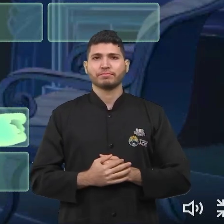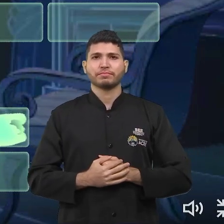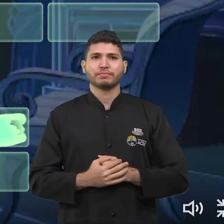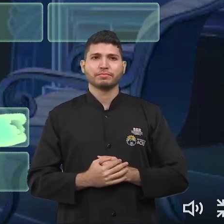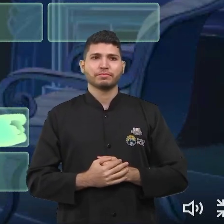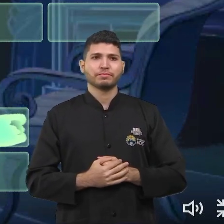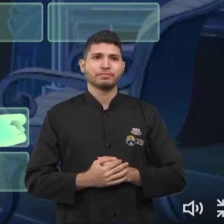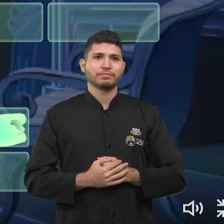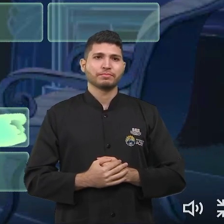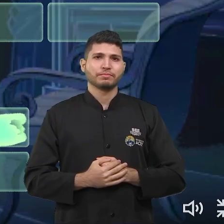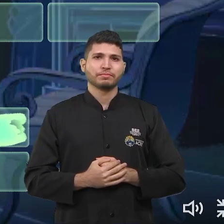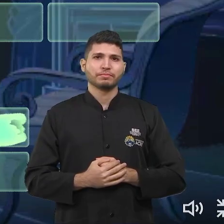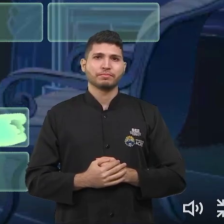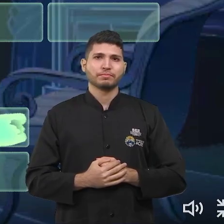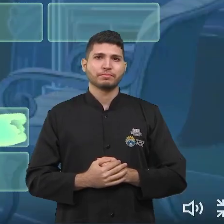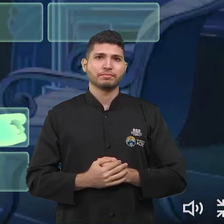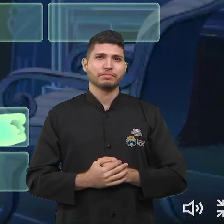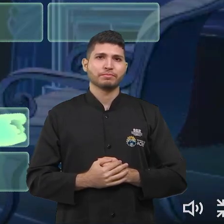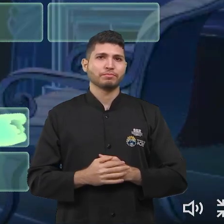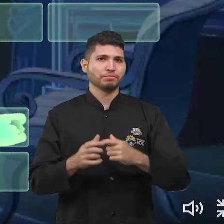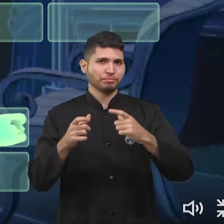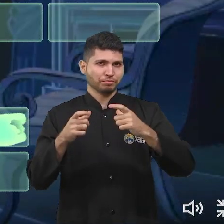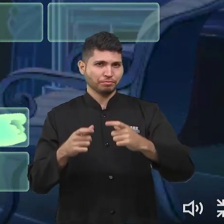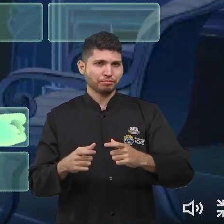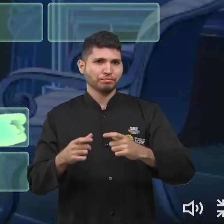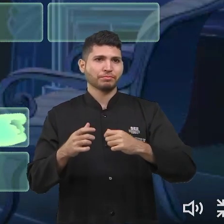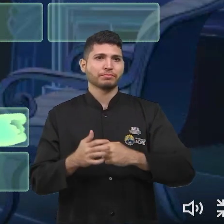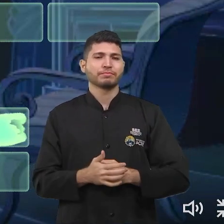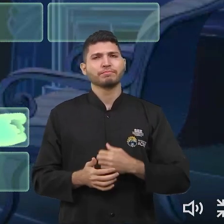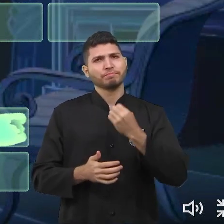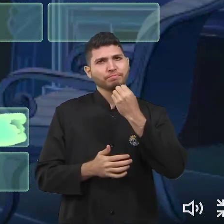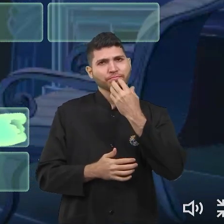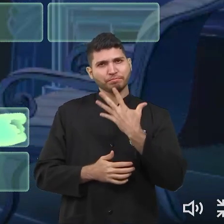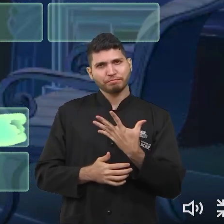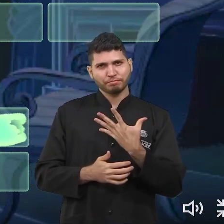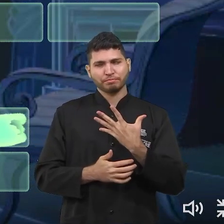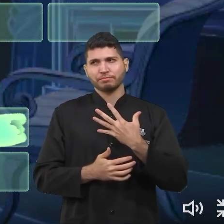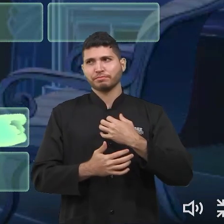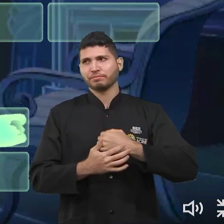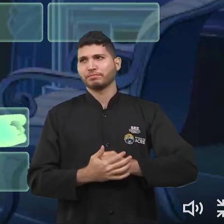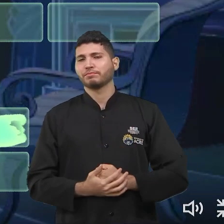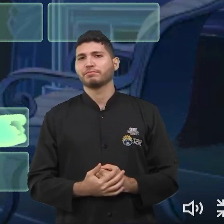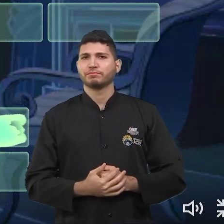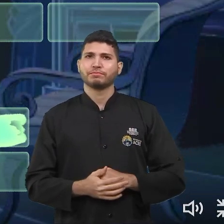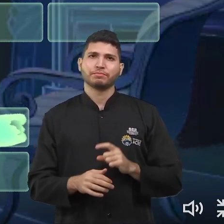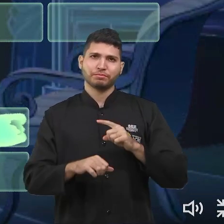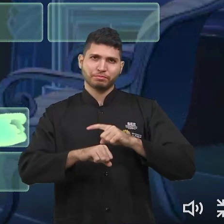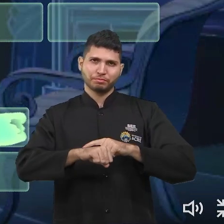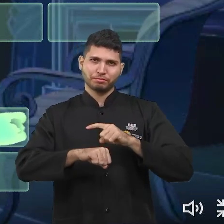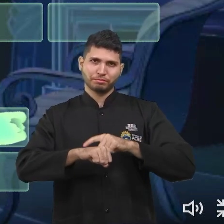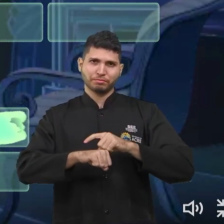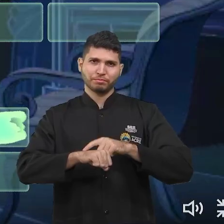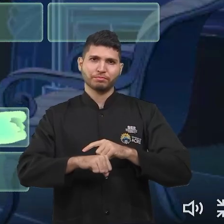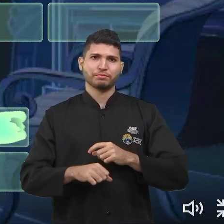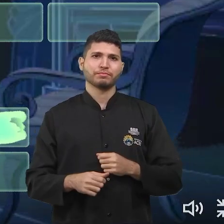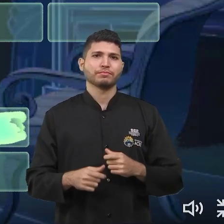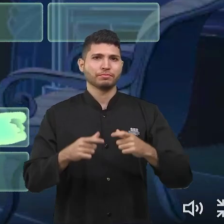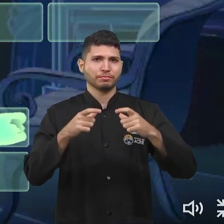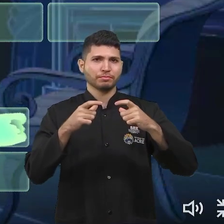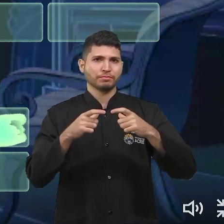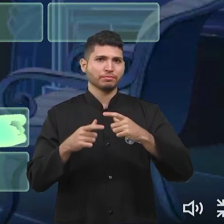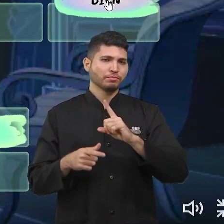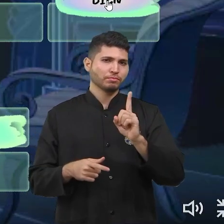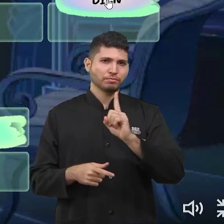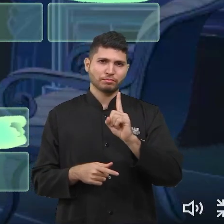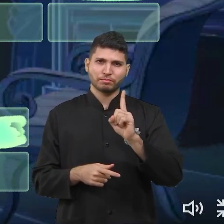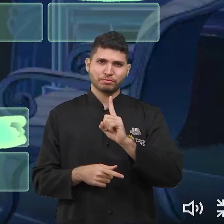Lejos? Muito bem. E bem? Tiempo, no. Lugar, lugar bien,